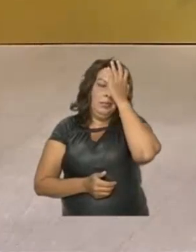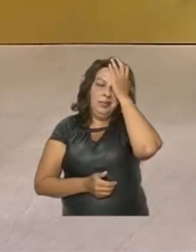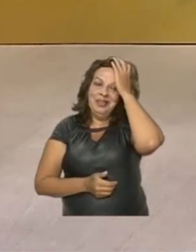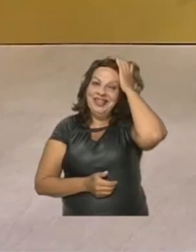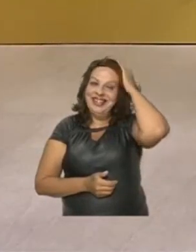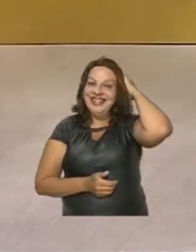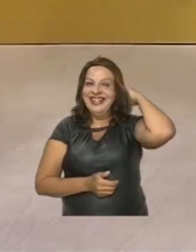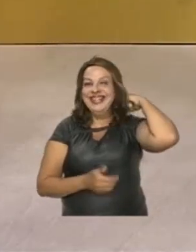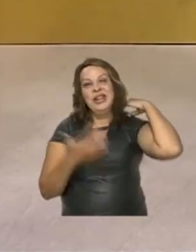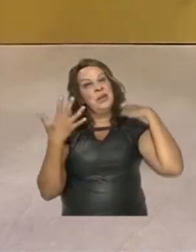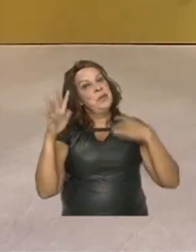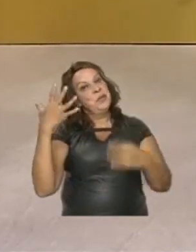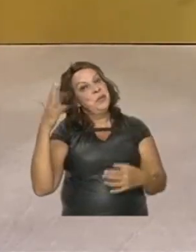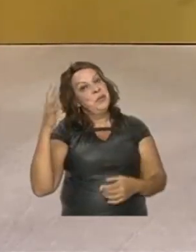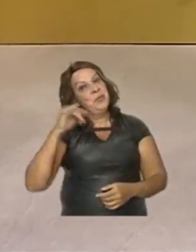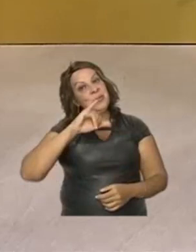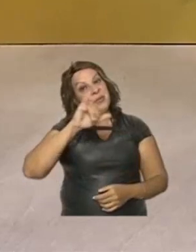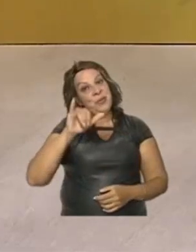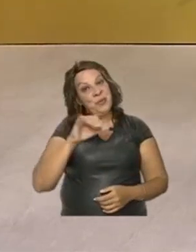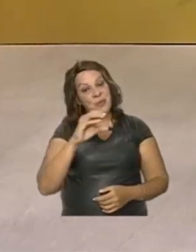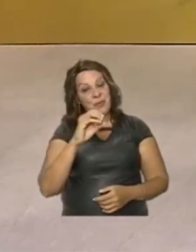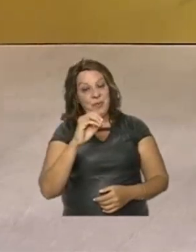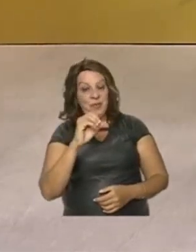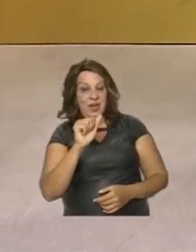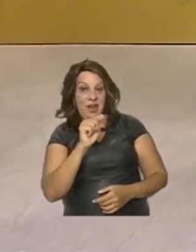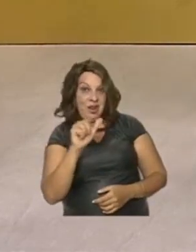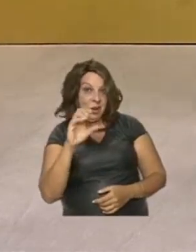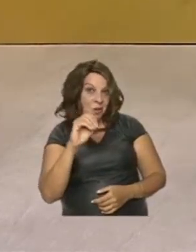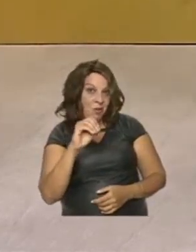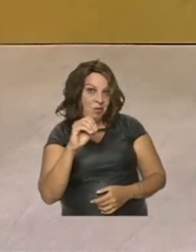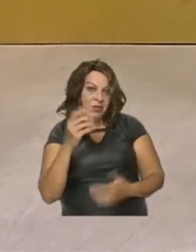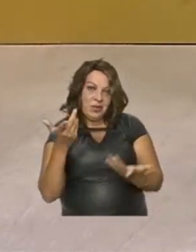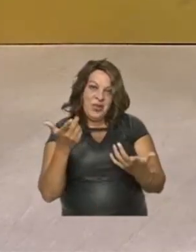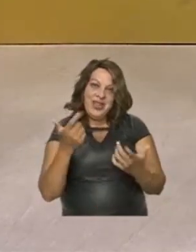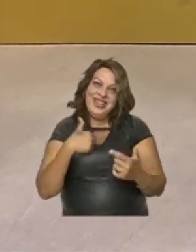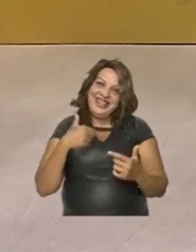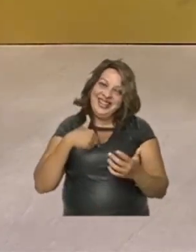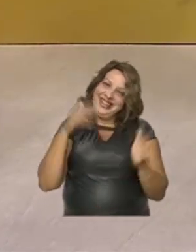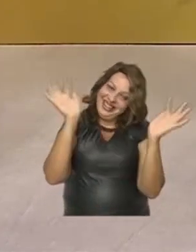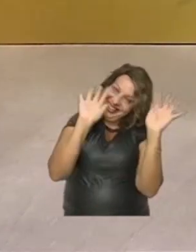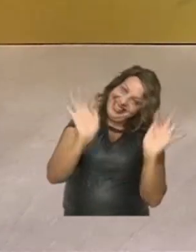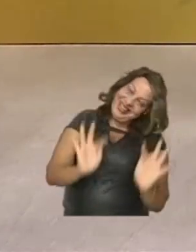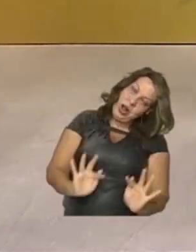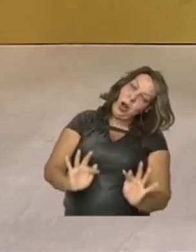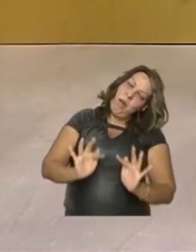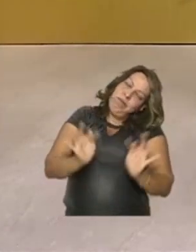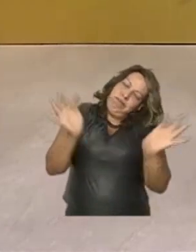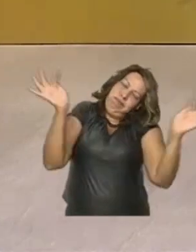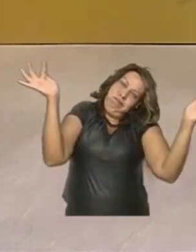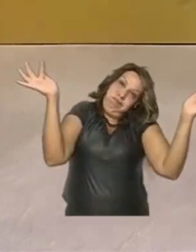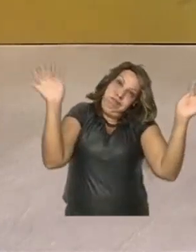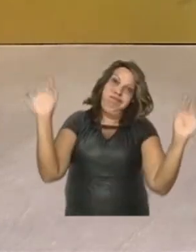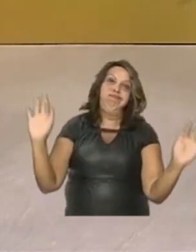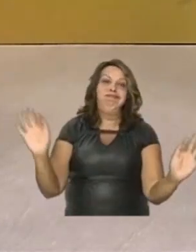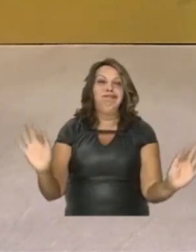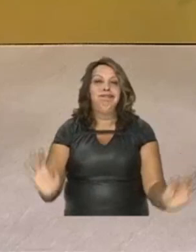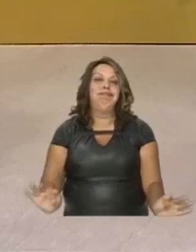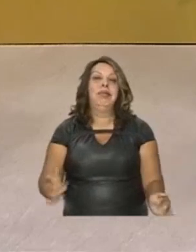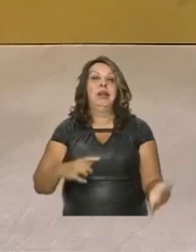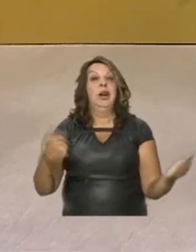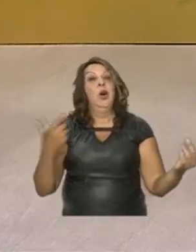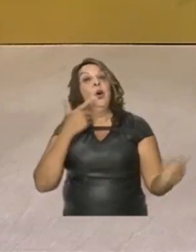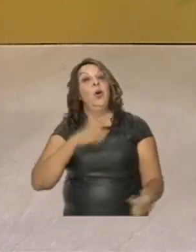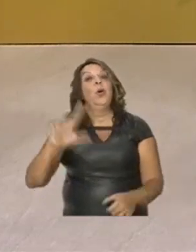Olha aí, parabéns, João! Tenho certeza que a alegria foi gigante! Com certeza! E agora tá vindo aí mais um super